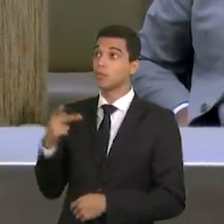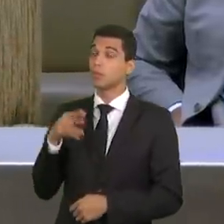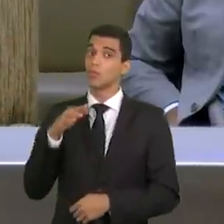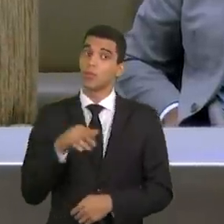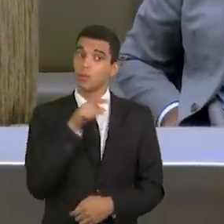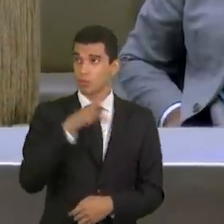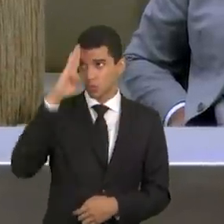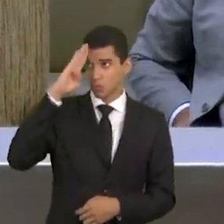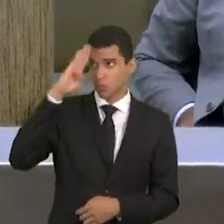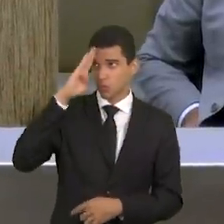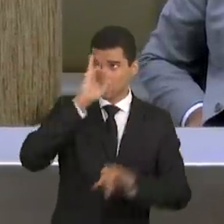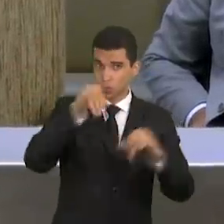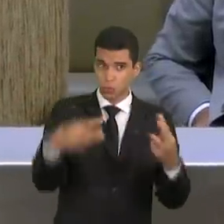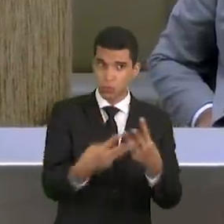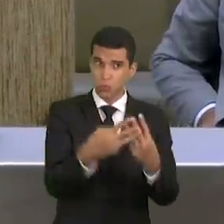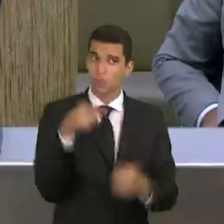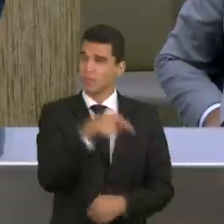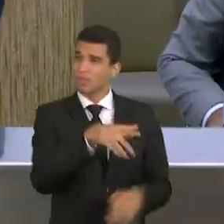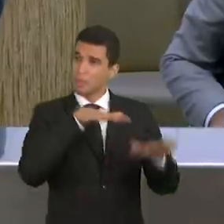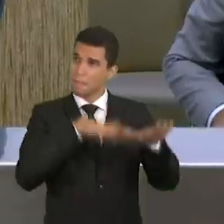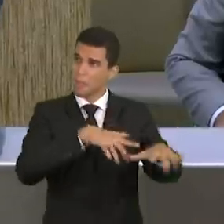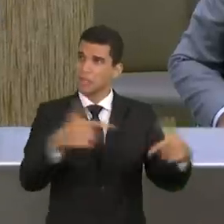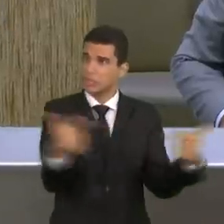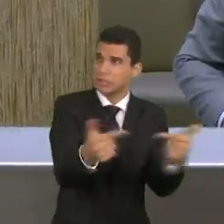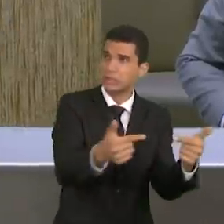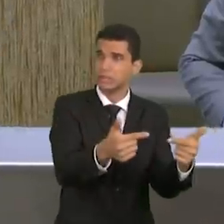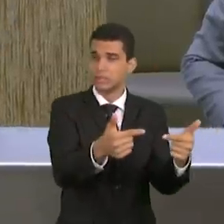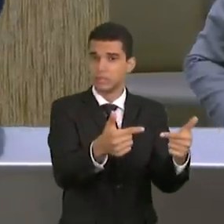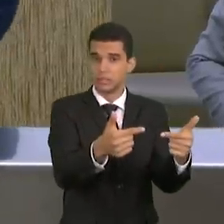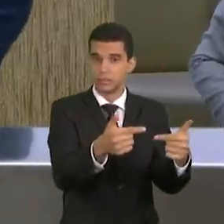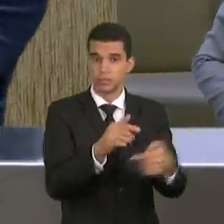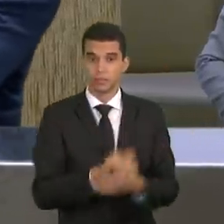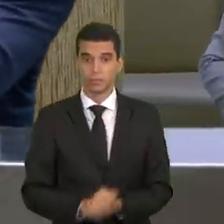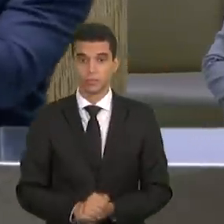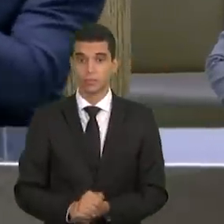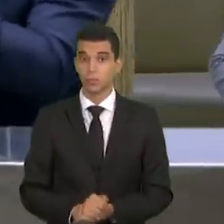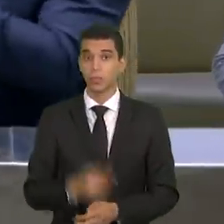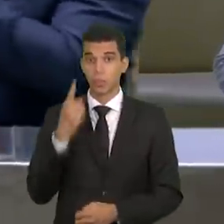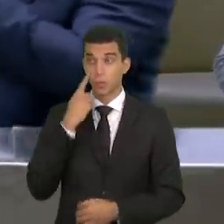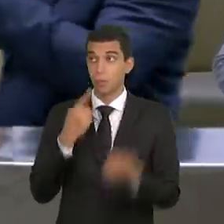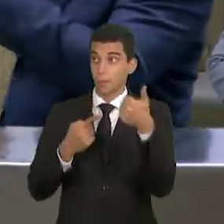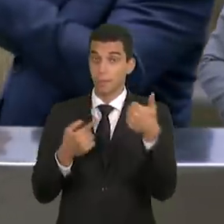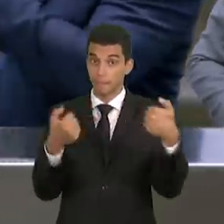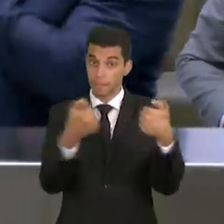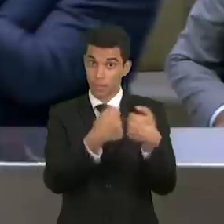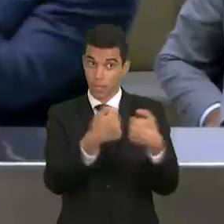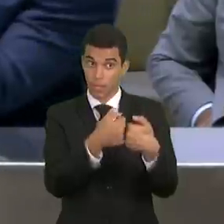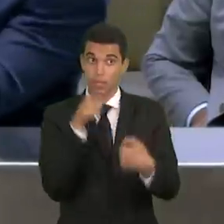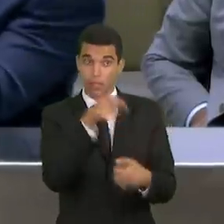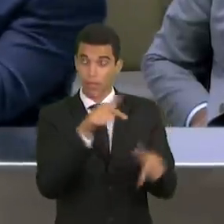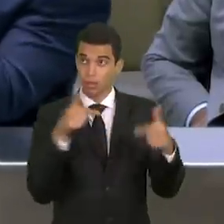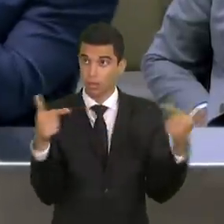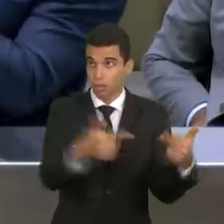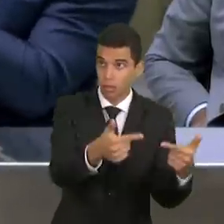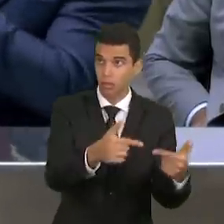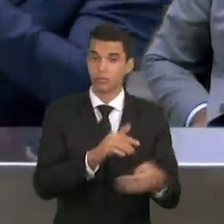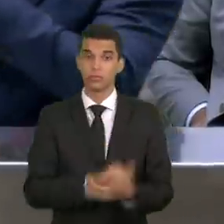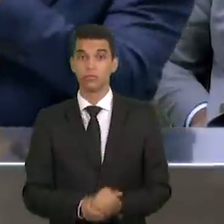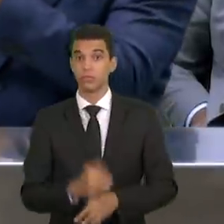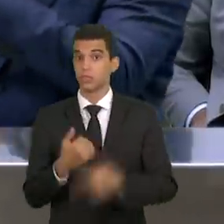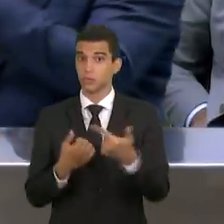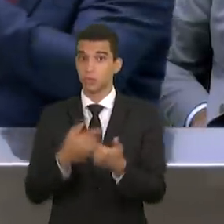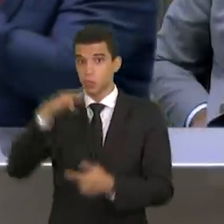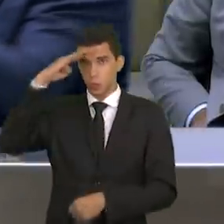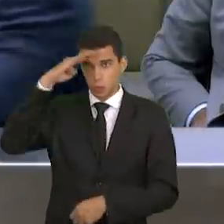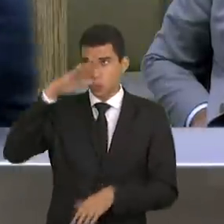no campo. Número um, atenção: a arca está no campo, a nação está lá no